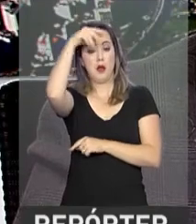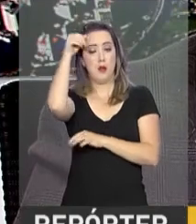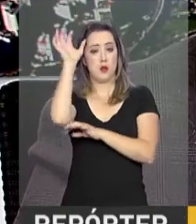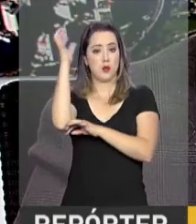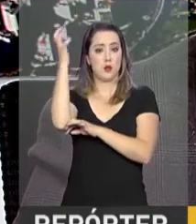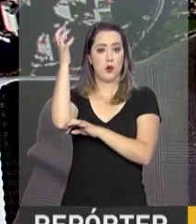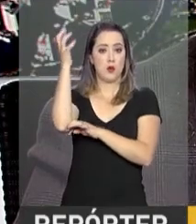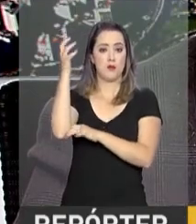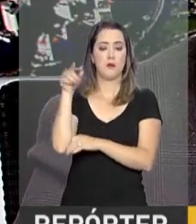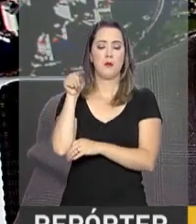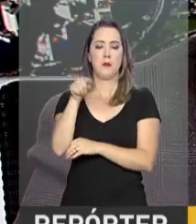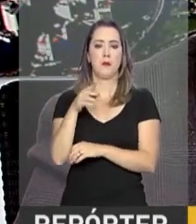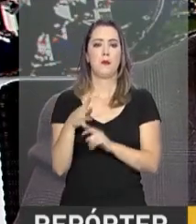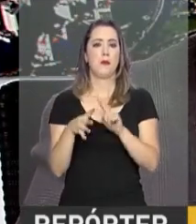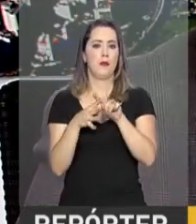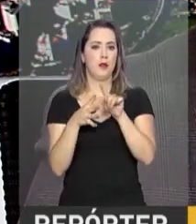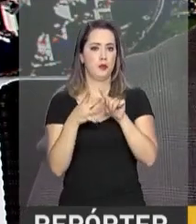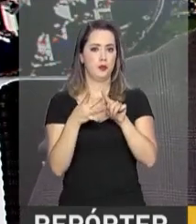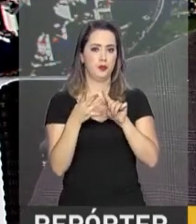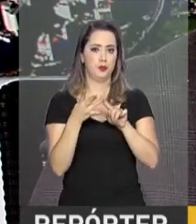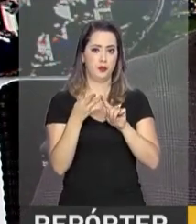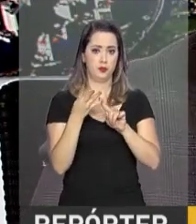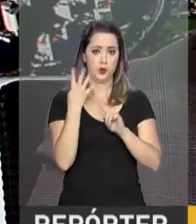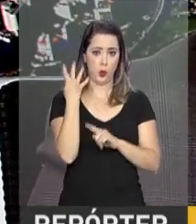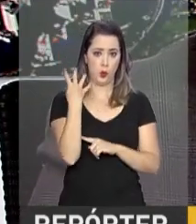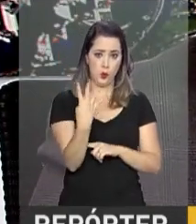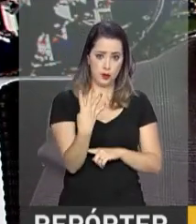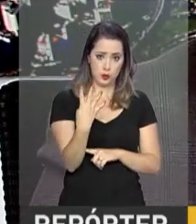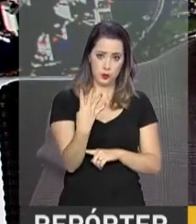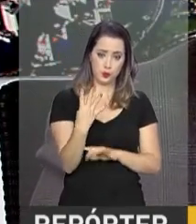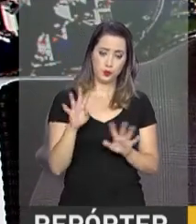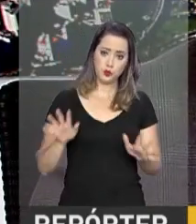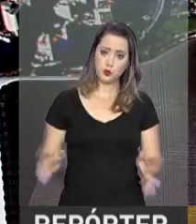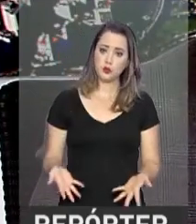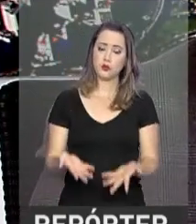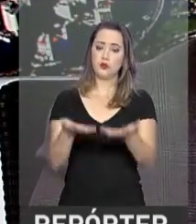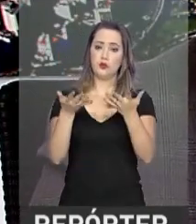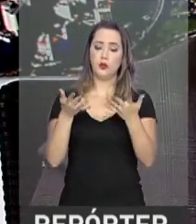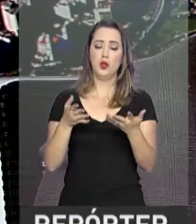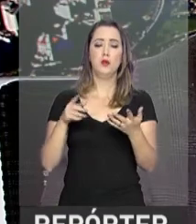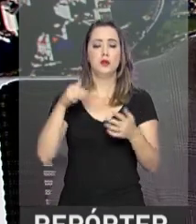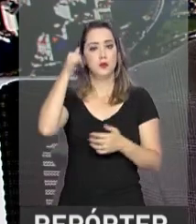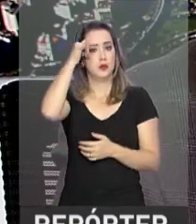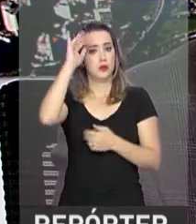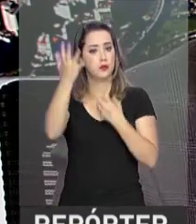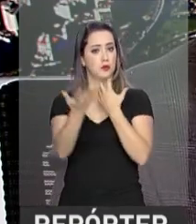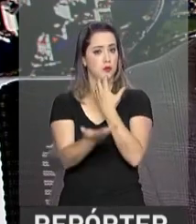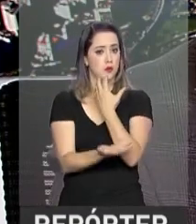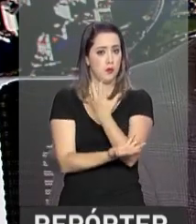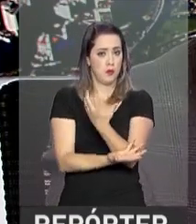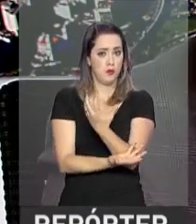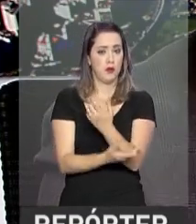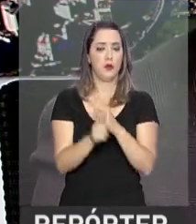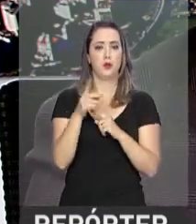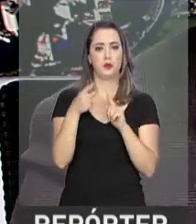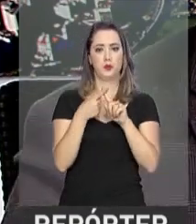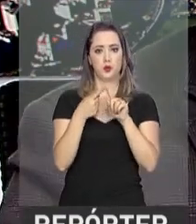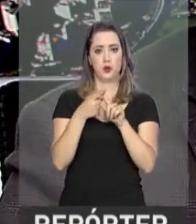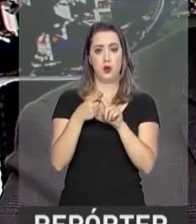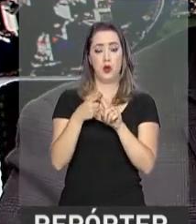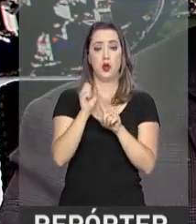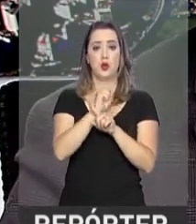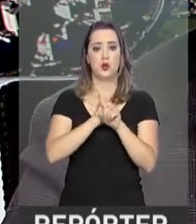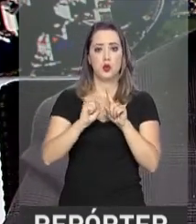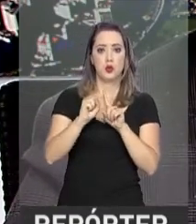grandes eixos que atendem a mobilização nacional pelo combater o desmatamento o da mobilização social da